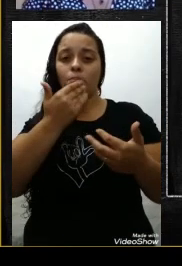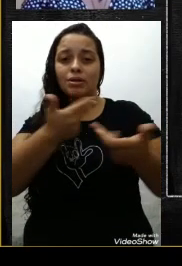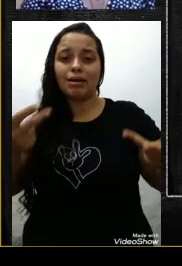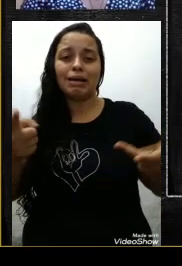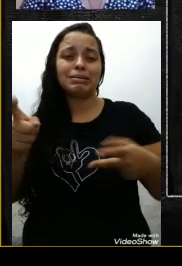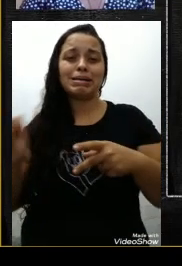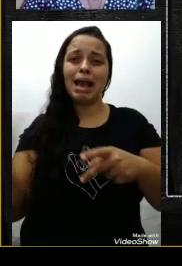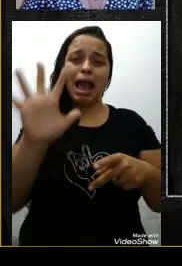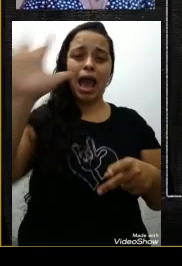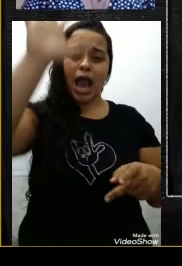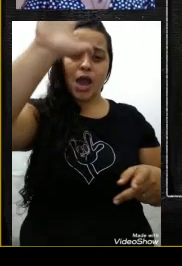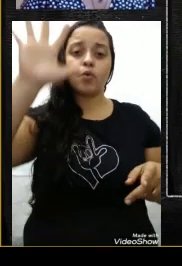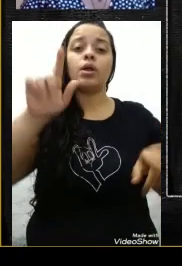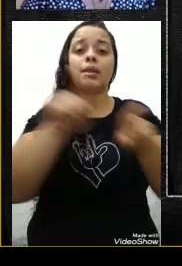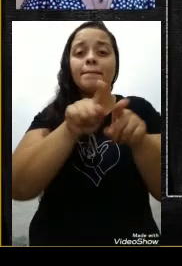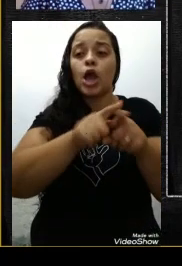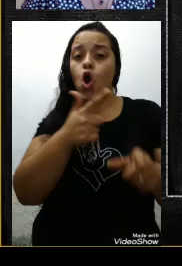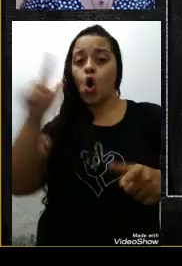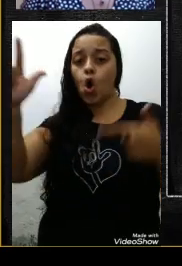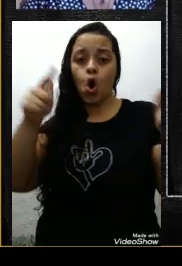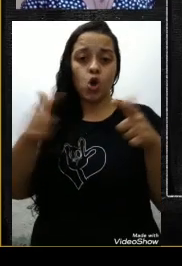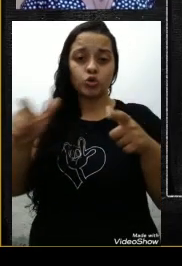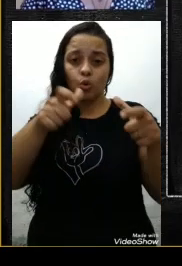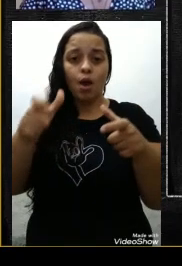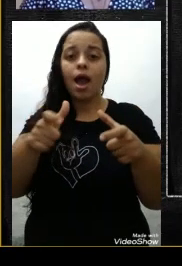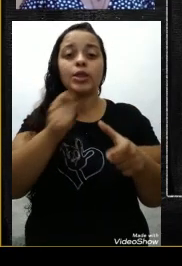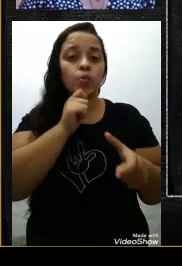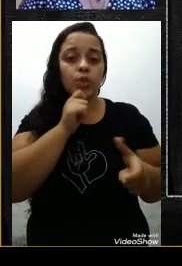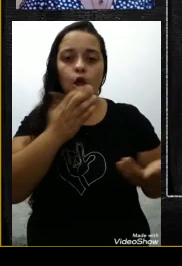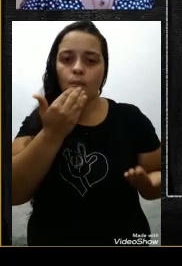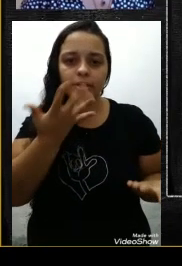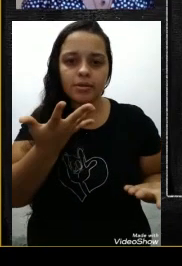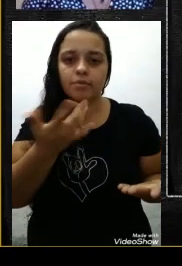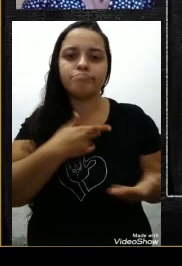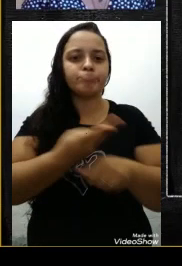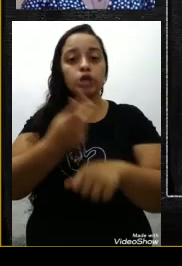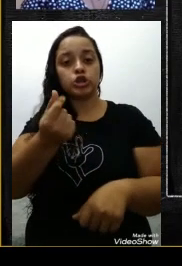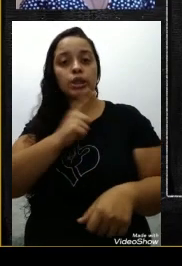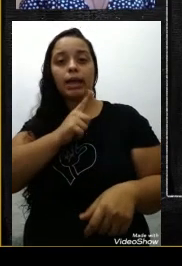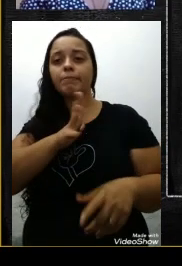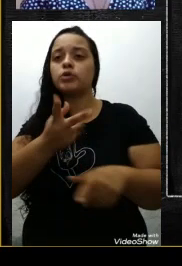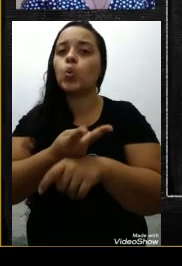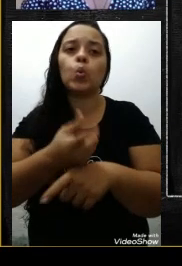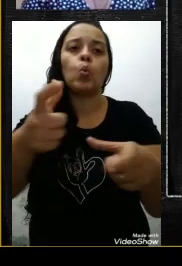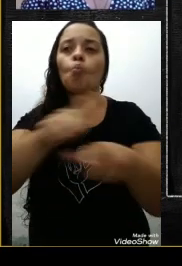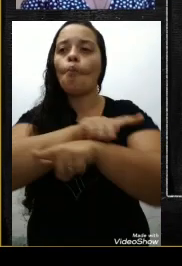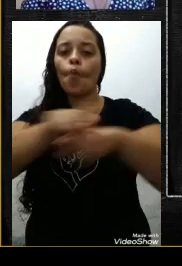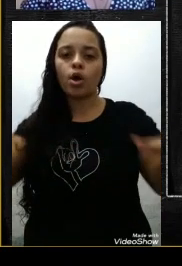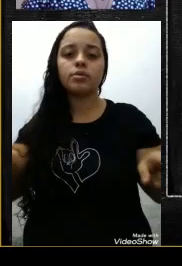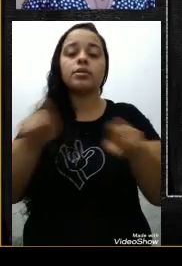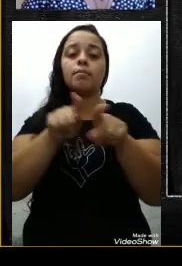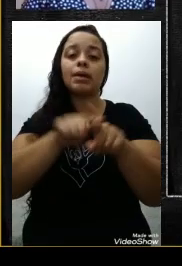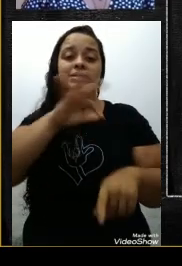inflação. Em outras regiões, simplesmente não há alimentos, não há o que comprar. Os